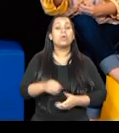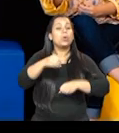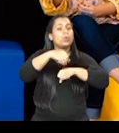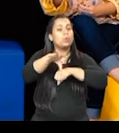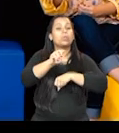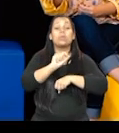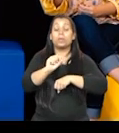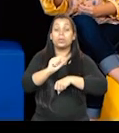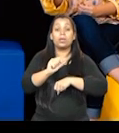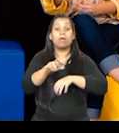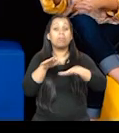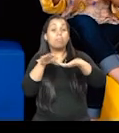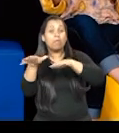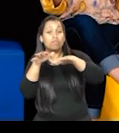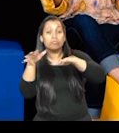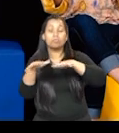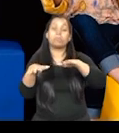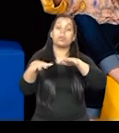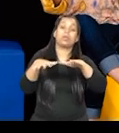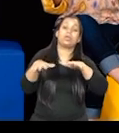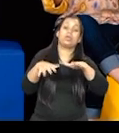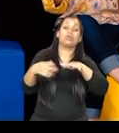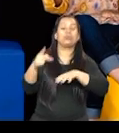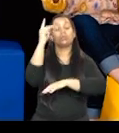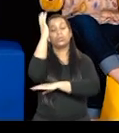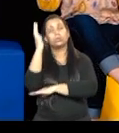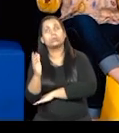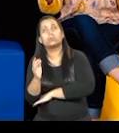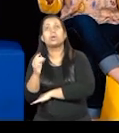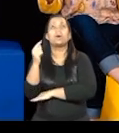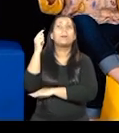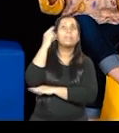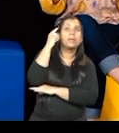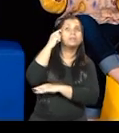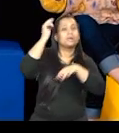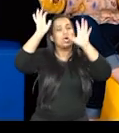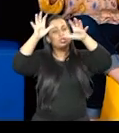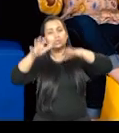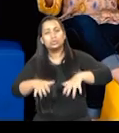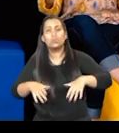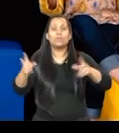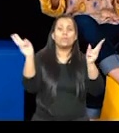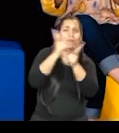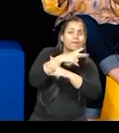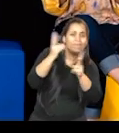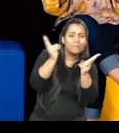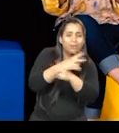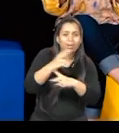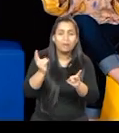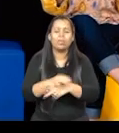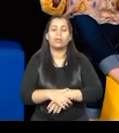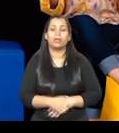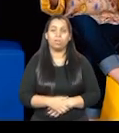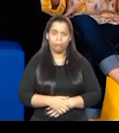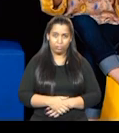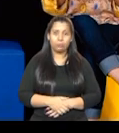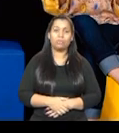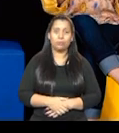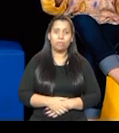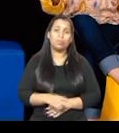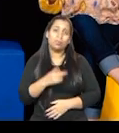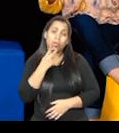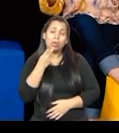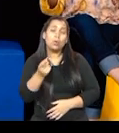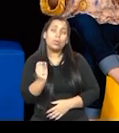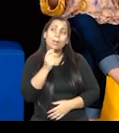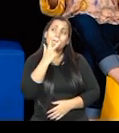os movimentos da natureza. Você pode pensar na chuva ou no vento e transmitir as palavras como se elas fossem uma leve garoa